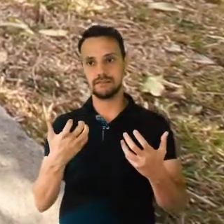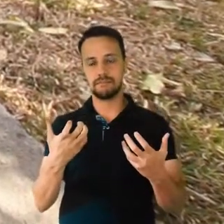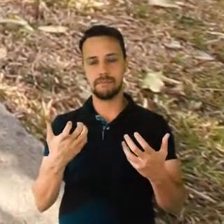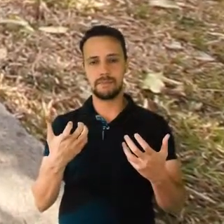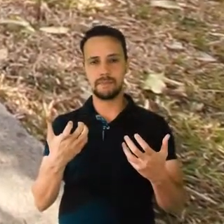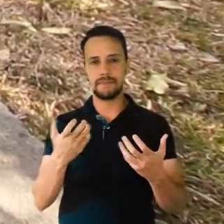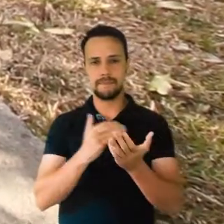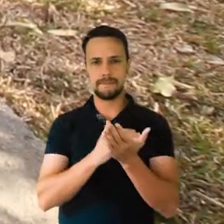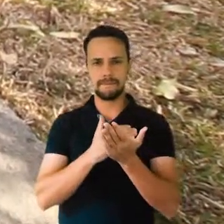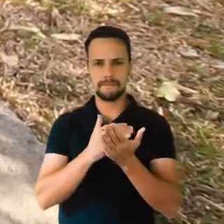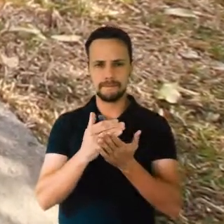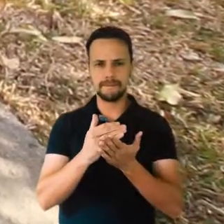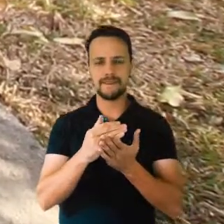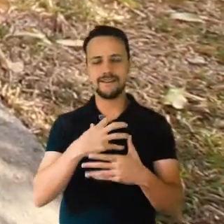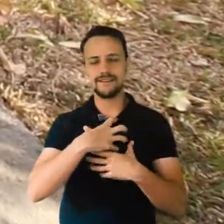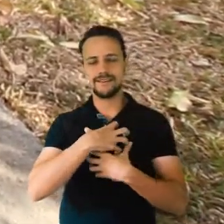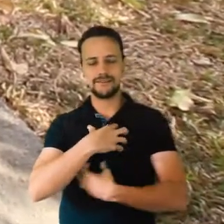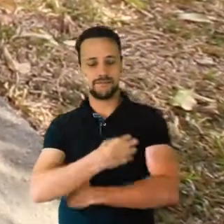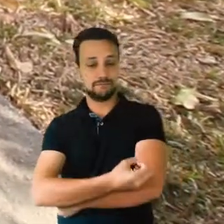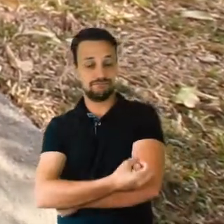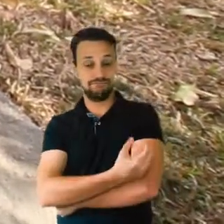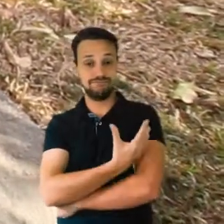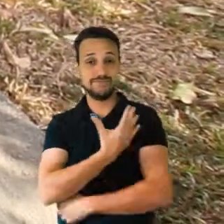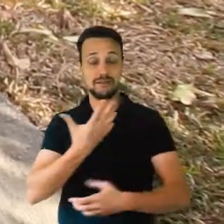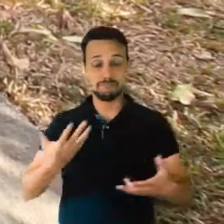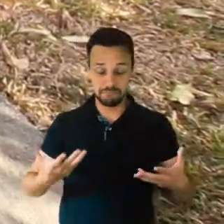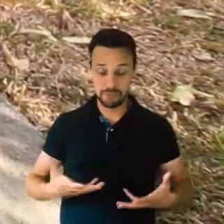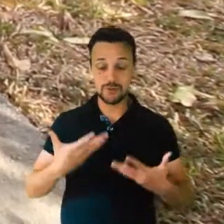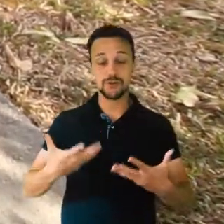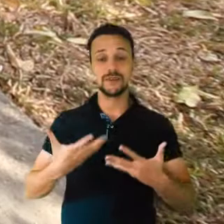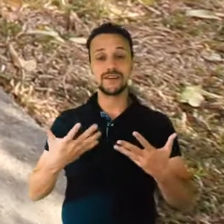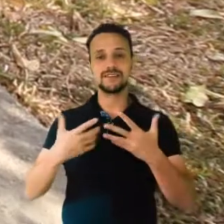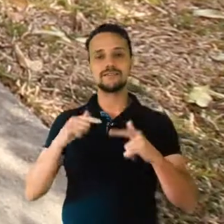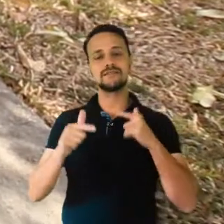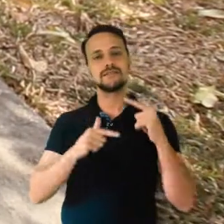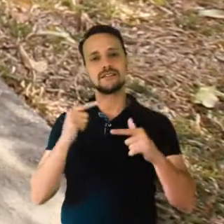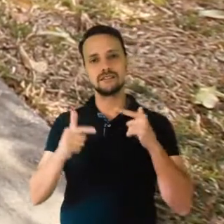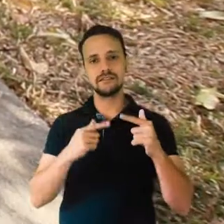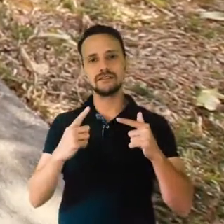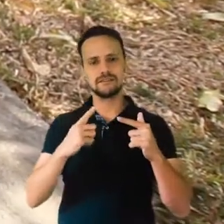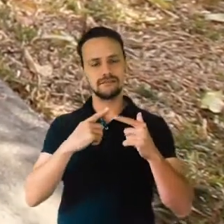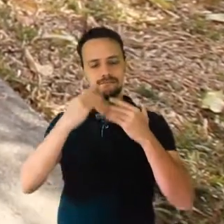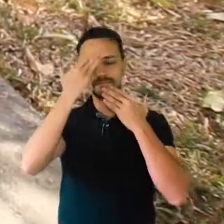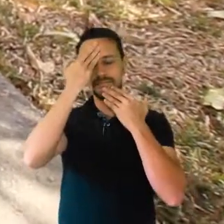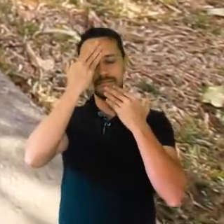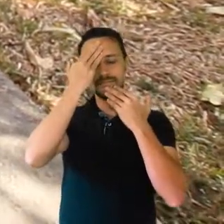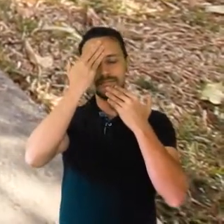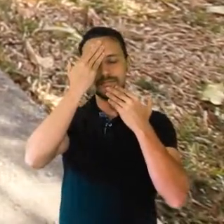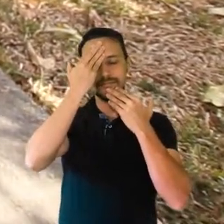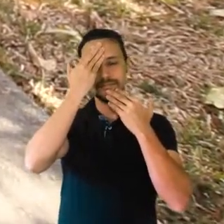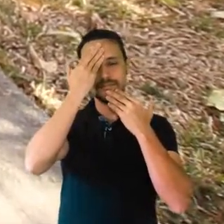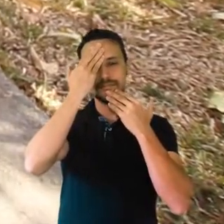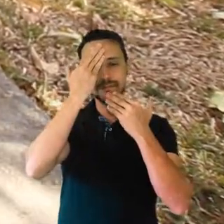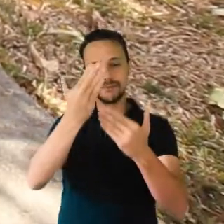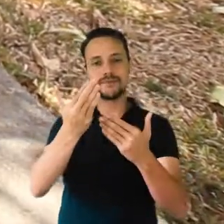começo com bastante motivação aqui nesse trabalho, já tenho